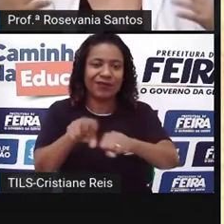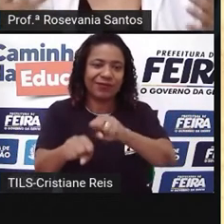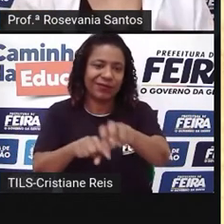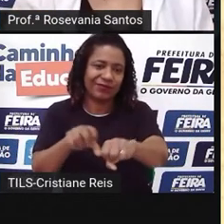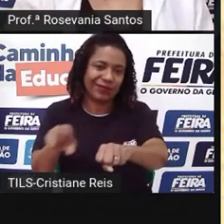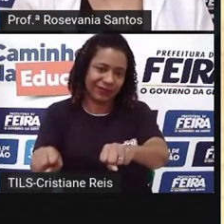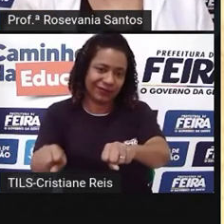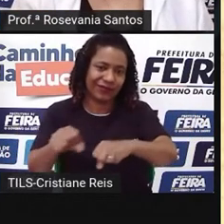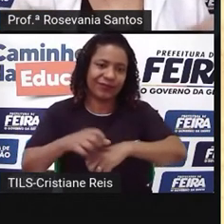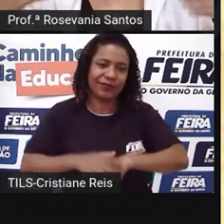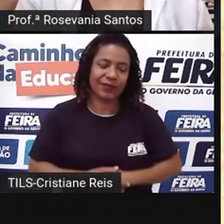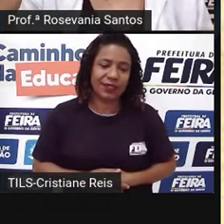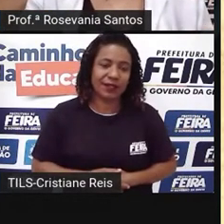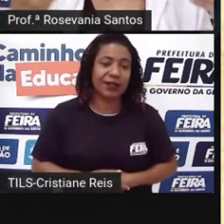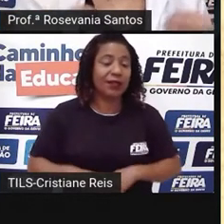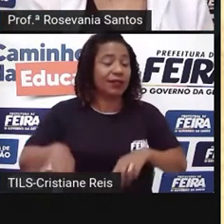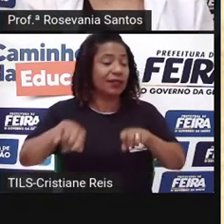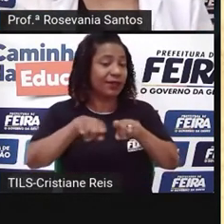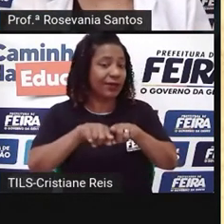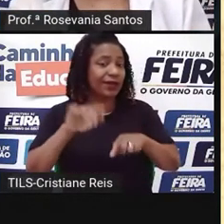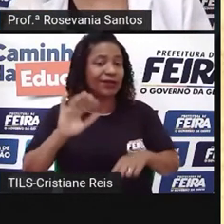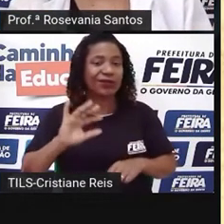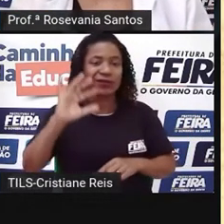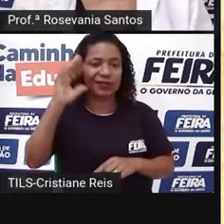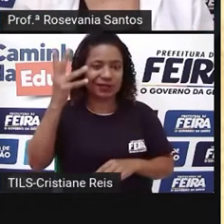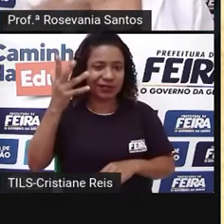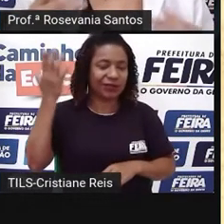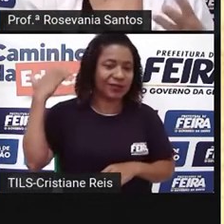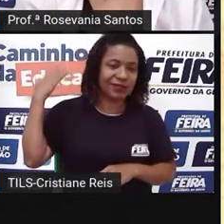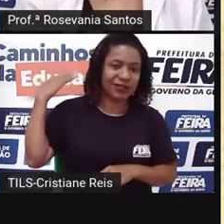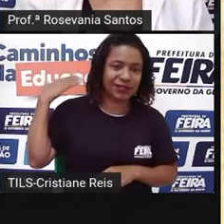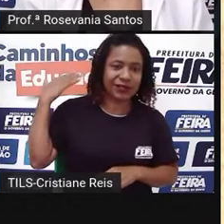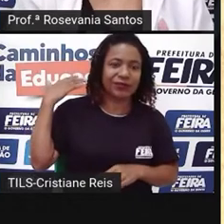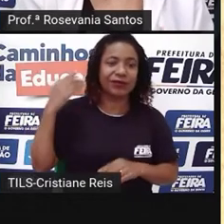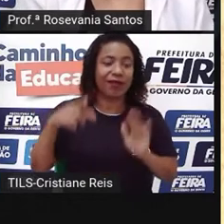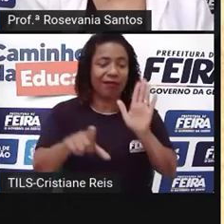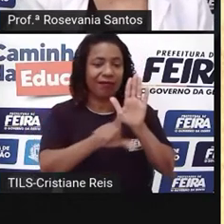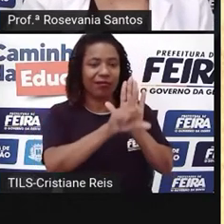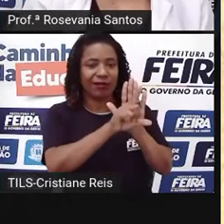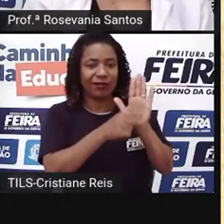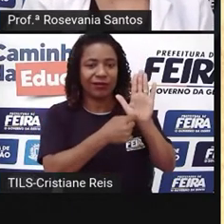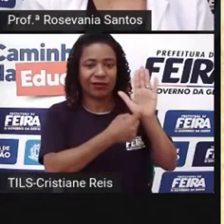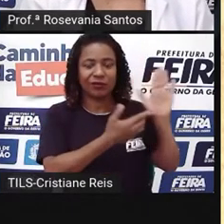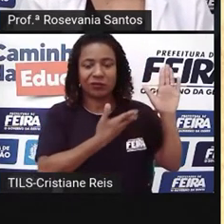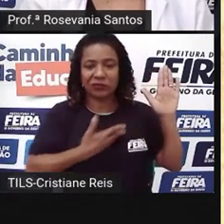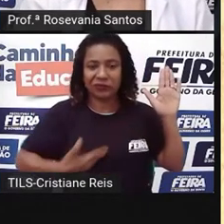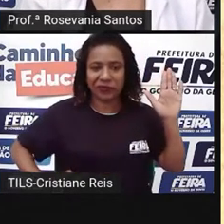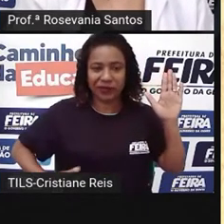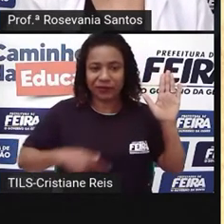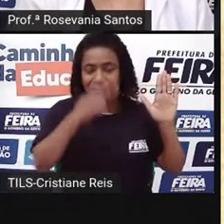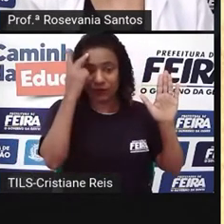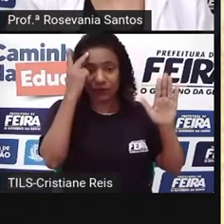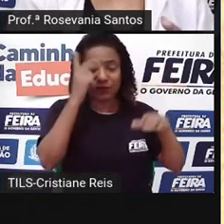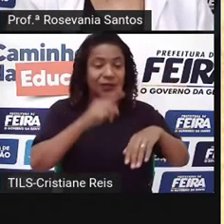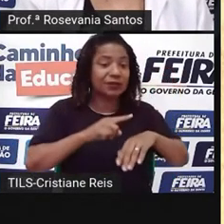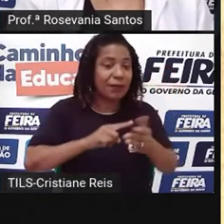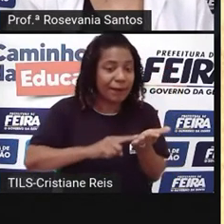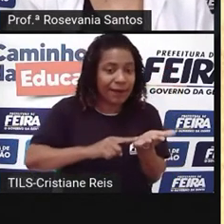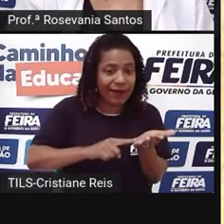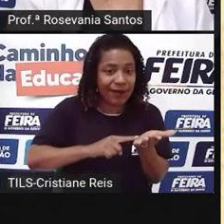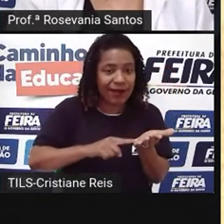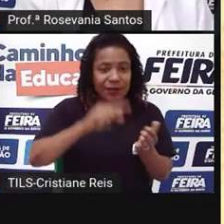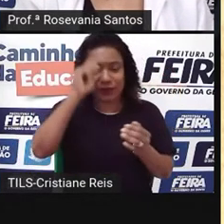raciais com o apartheid, onde a população mesmo local e sofreu muito com esse processo de colonização, que a gente